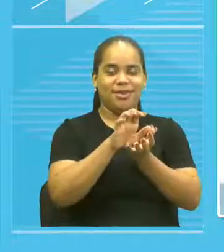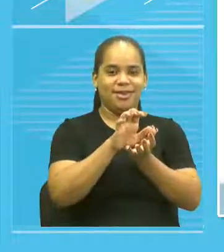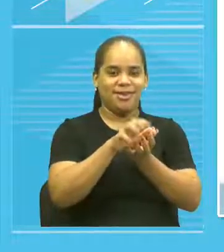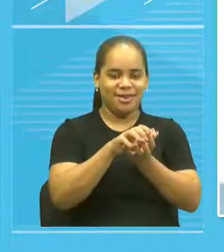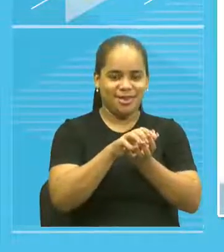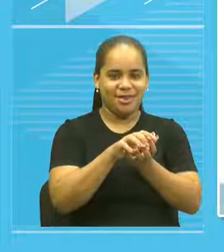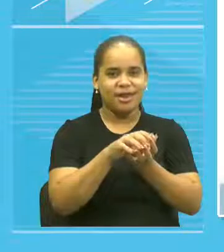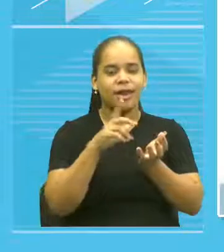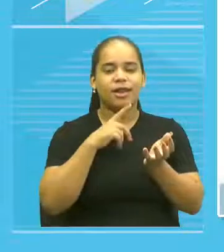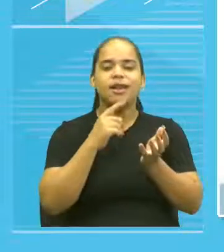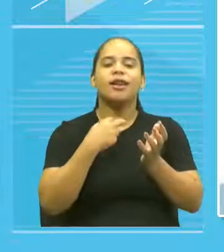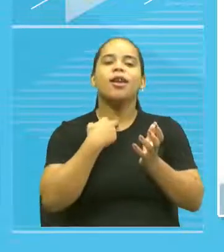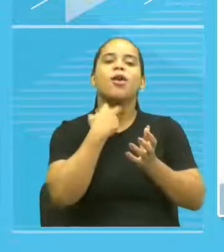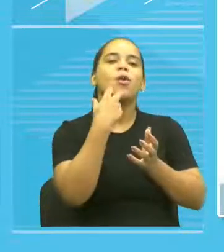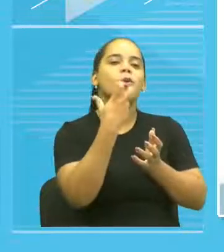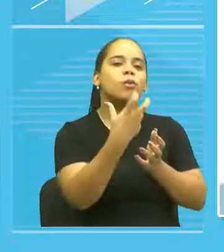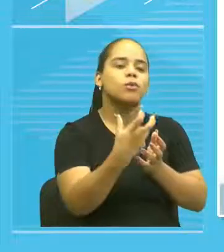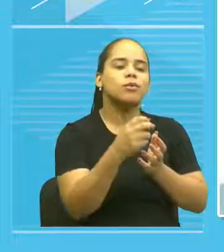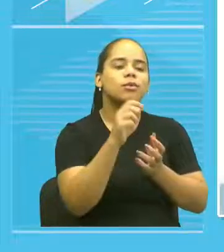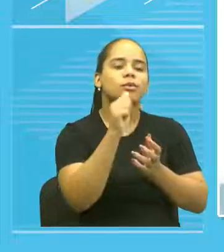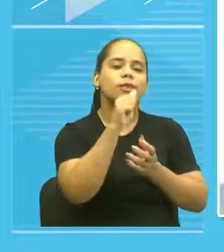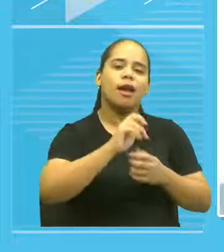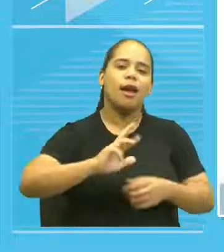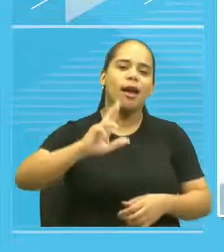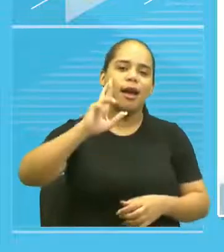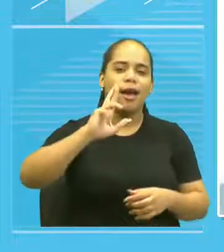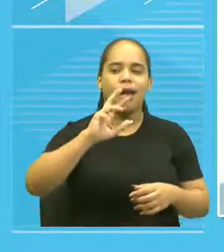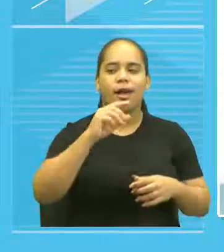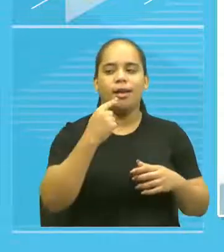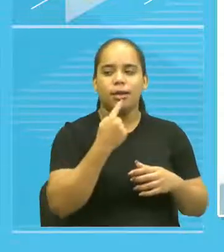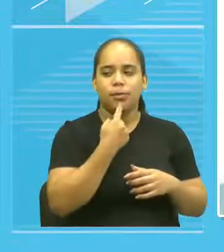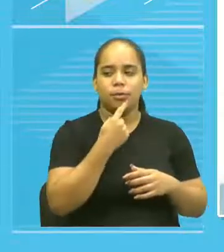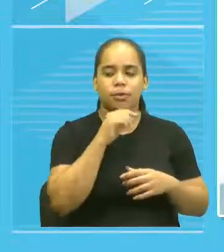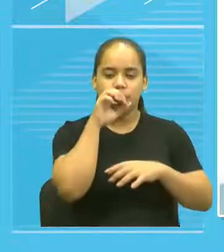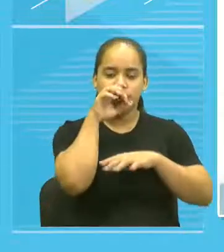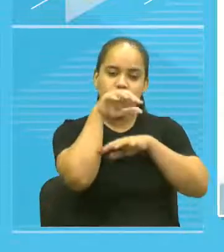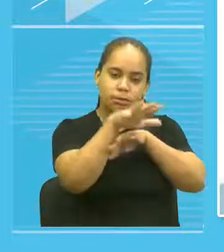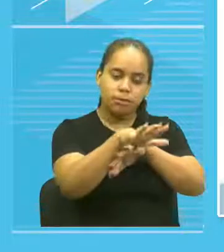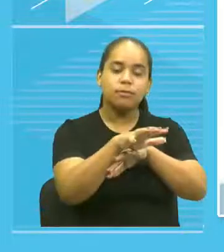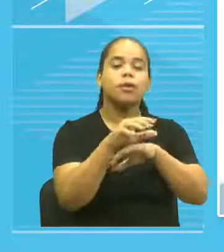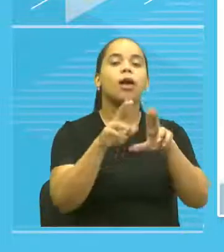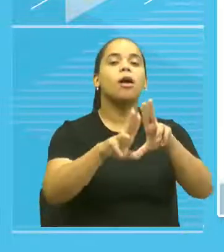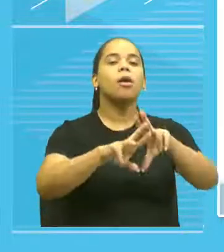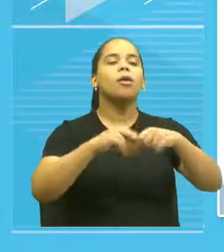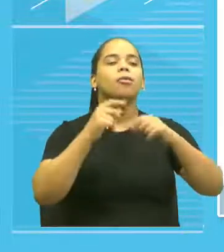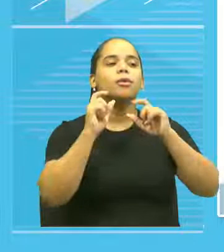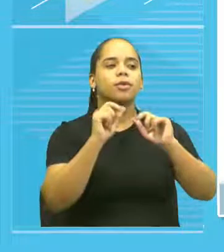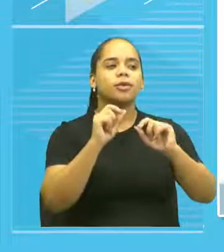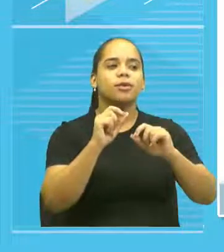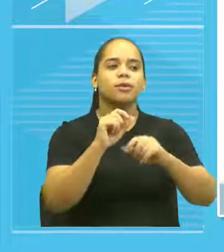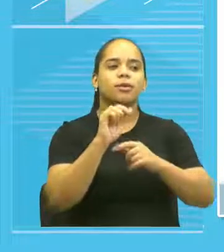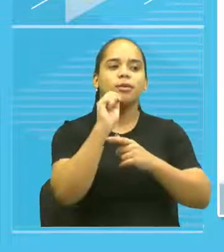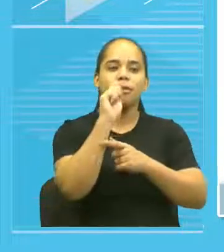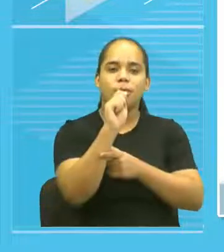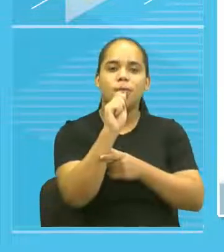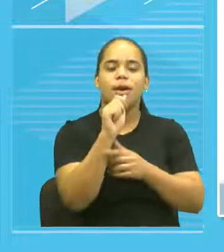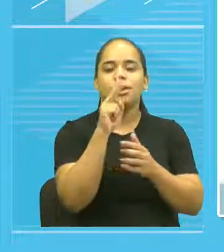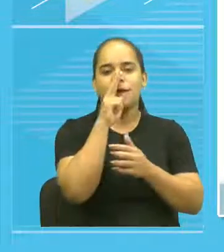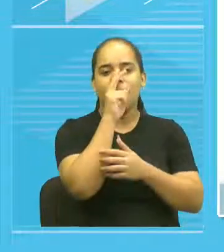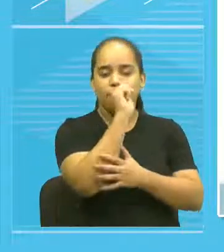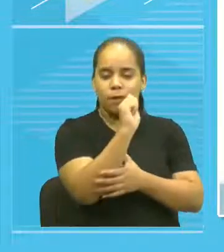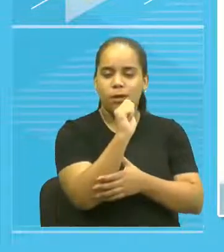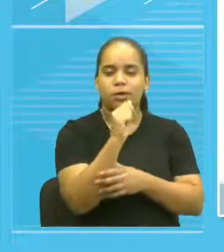é uma corrente de ar que sai pela boca de uma vez só a profissão do pinto por isso que o ar é sempre uma vogal